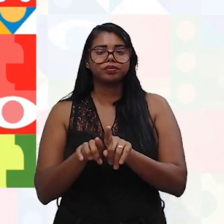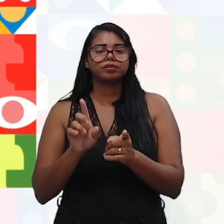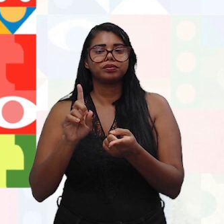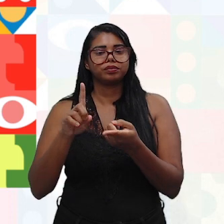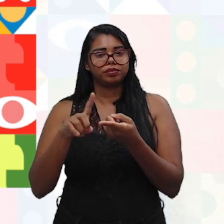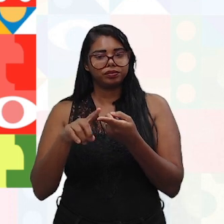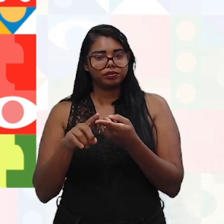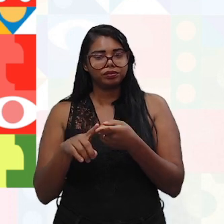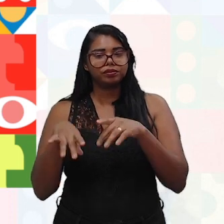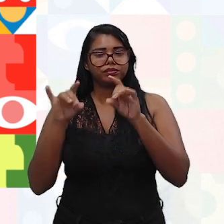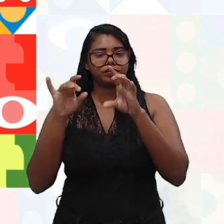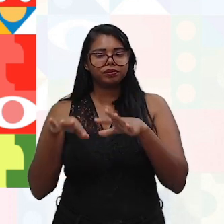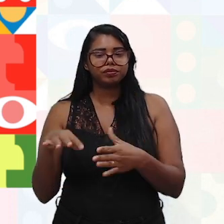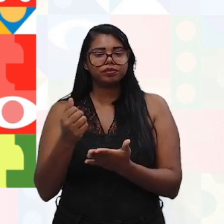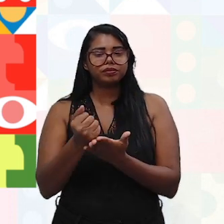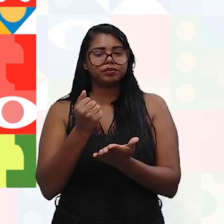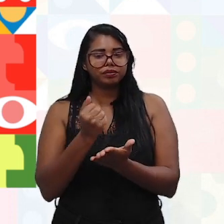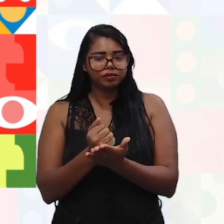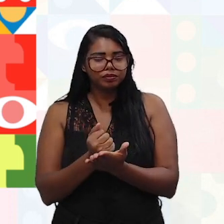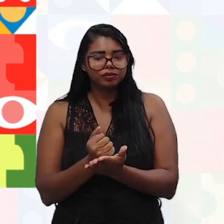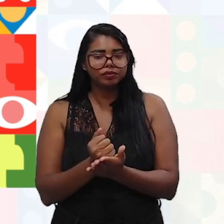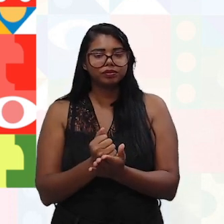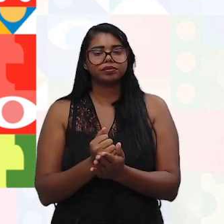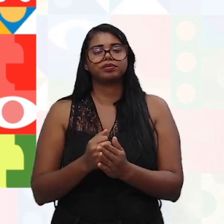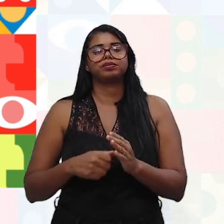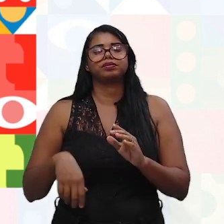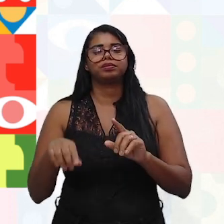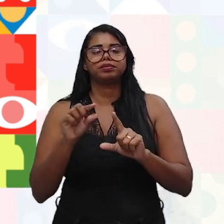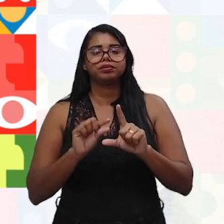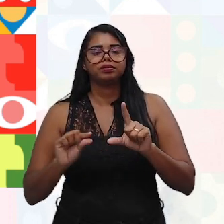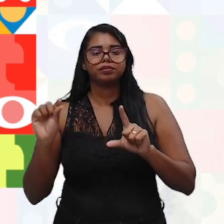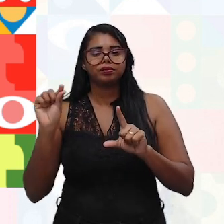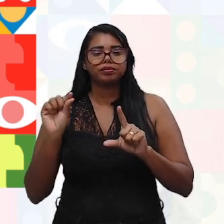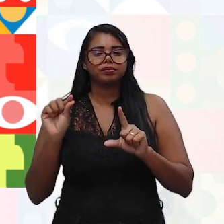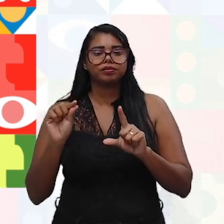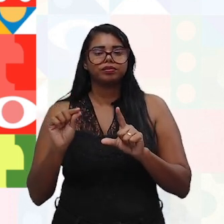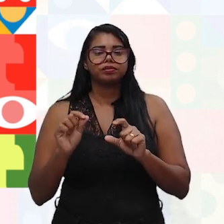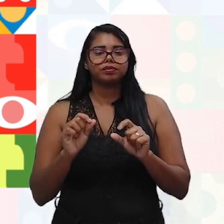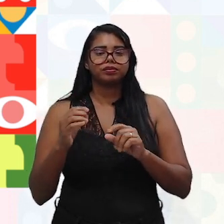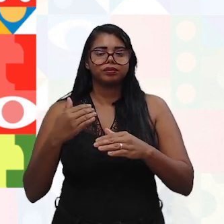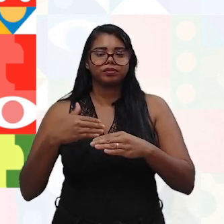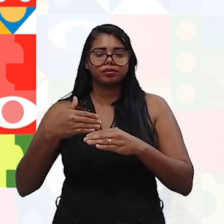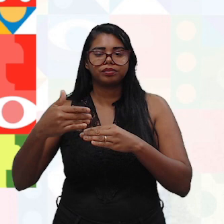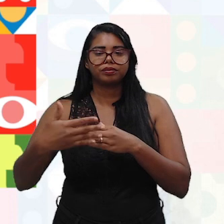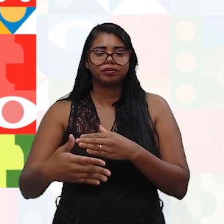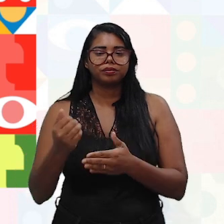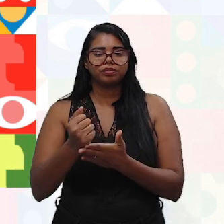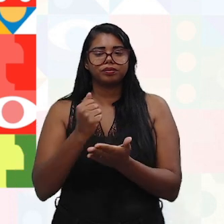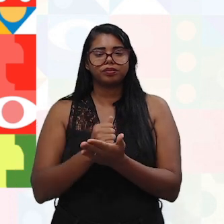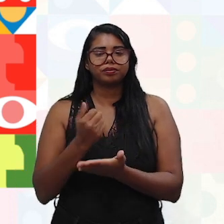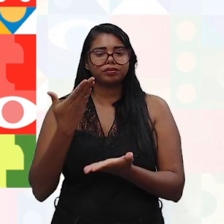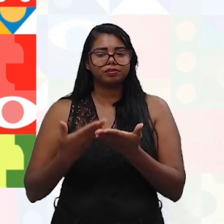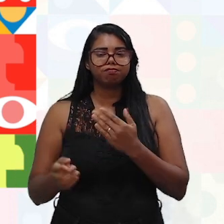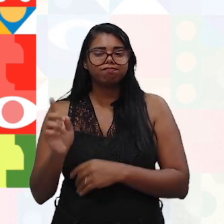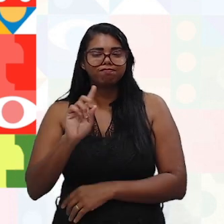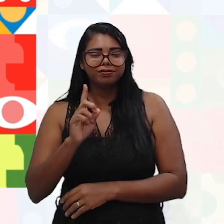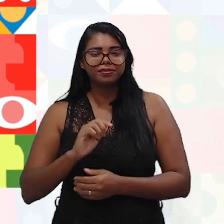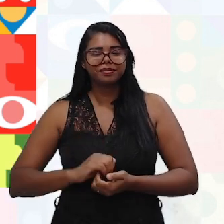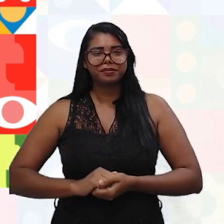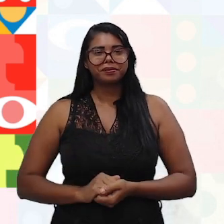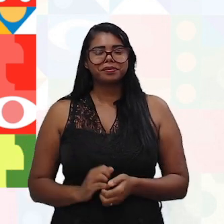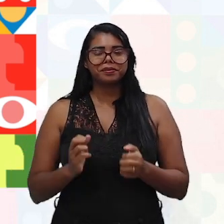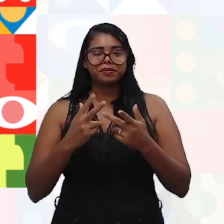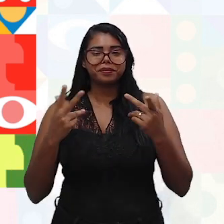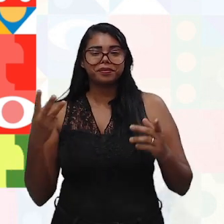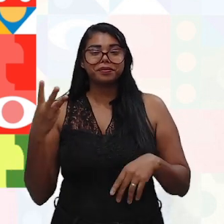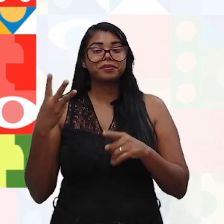diagnóstico especializado para a área de preservação de documentos. Então, não perde, tá ok? Outra coisa, na